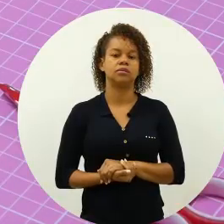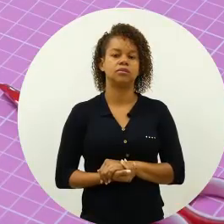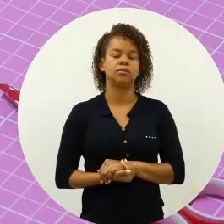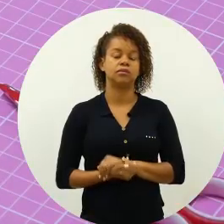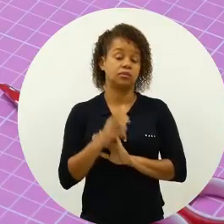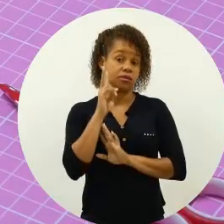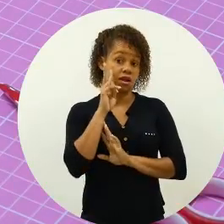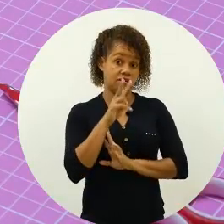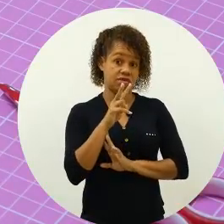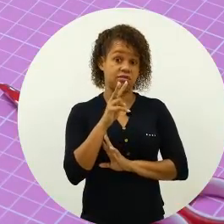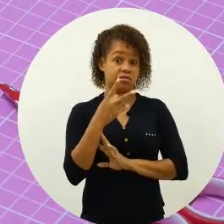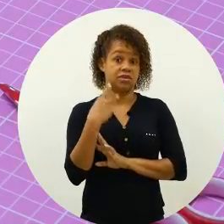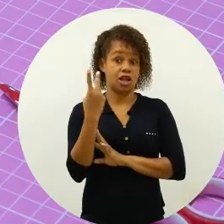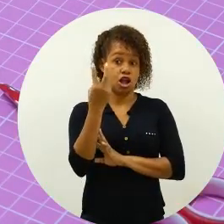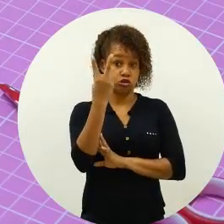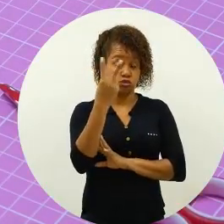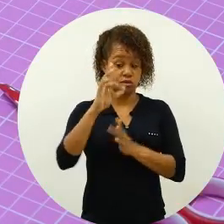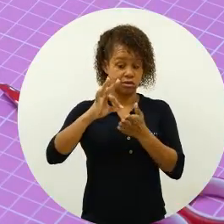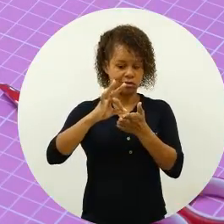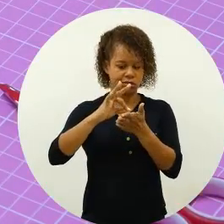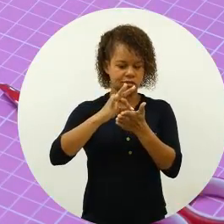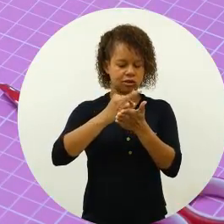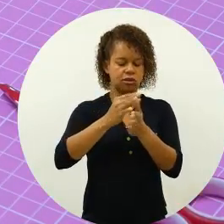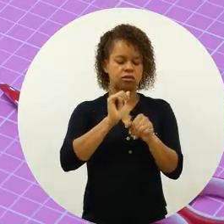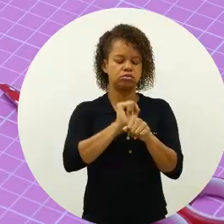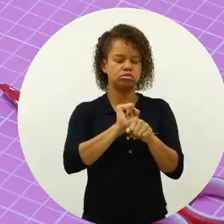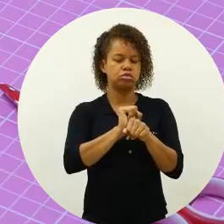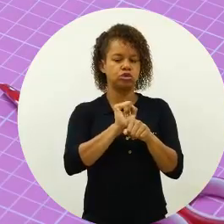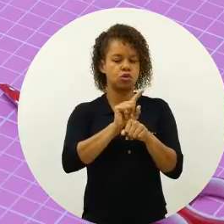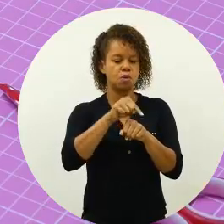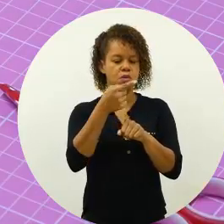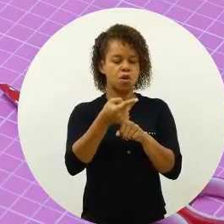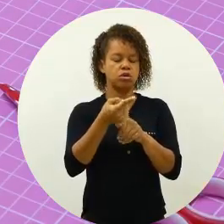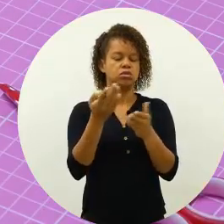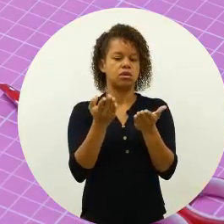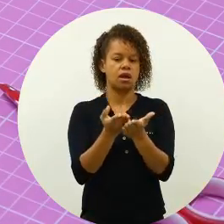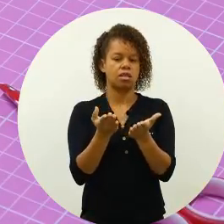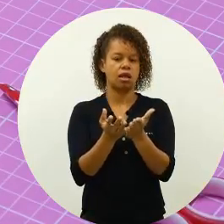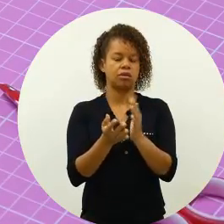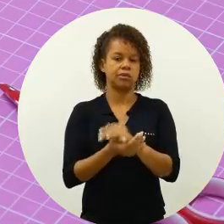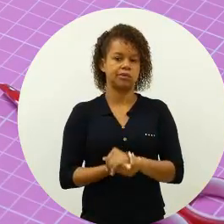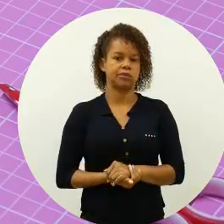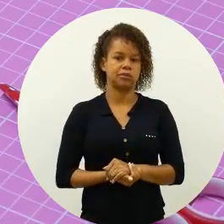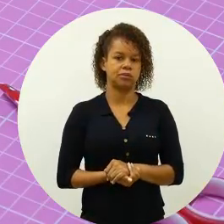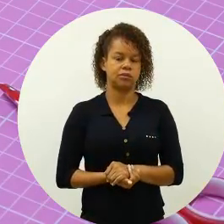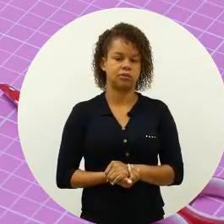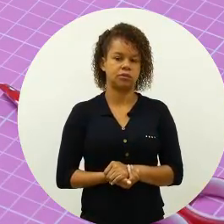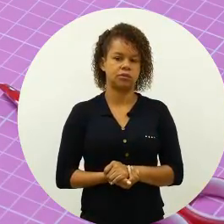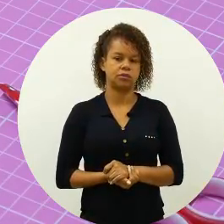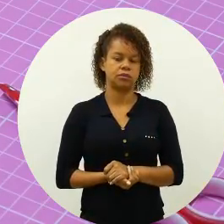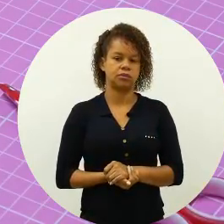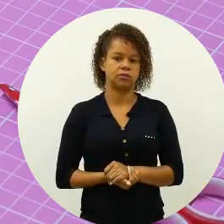Tá vendo? As duas agulhas, elas ficaram aqui aguardando o próximo caderno.